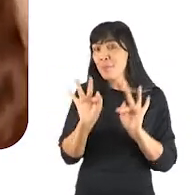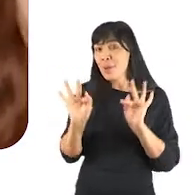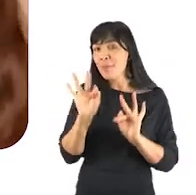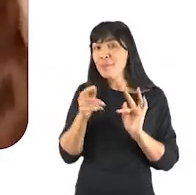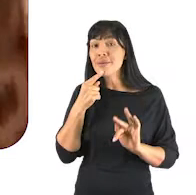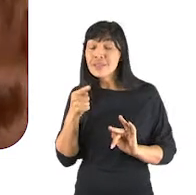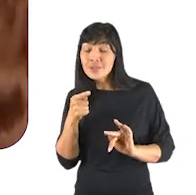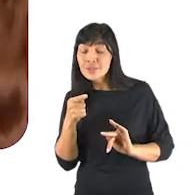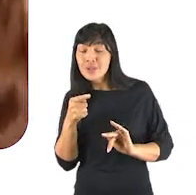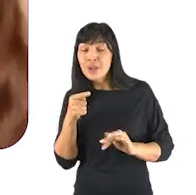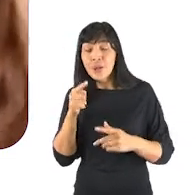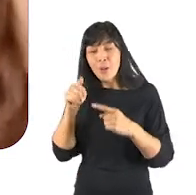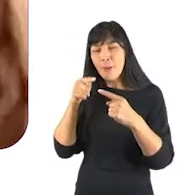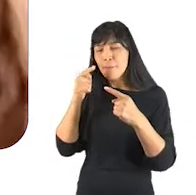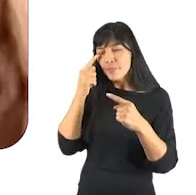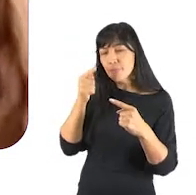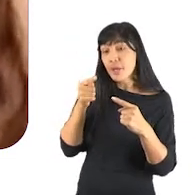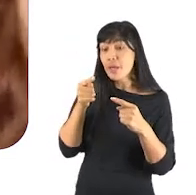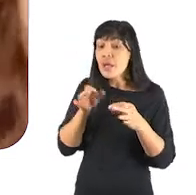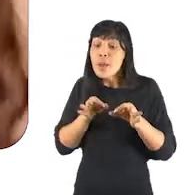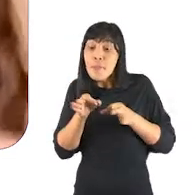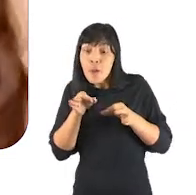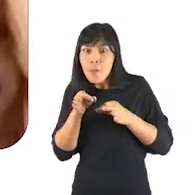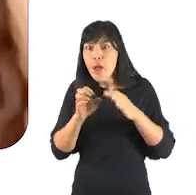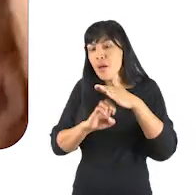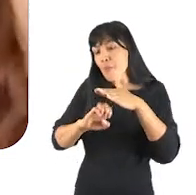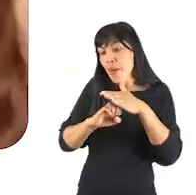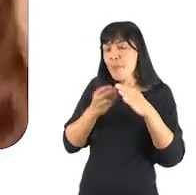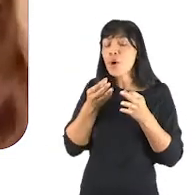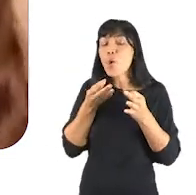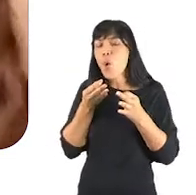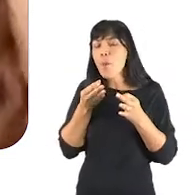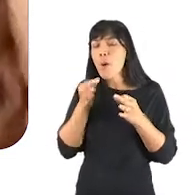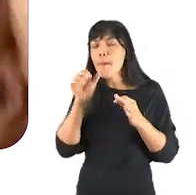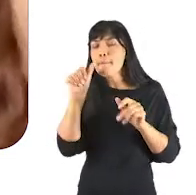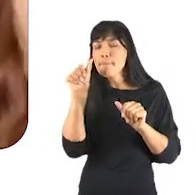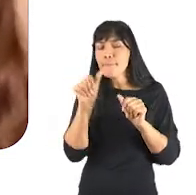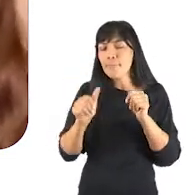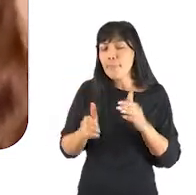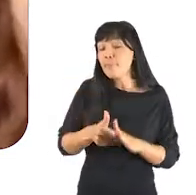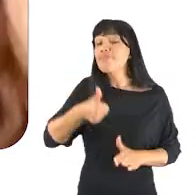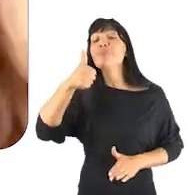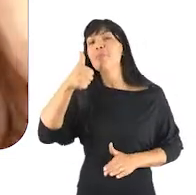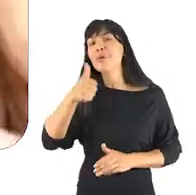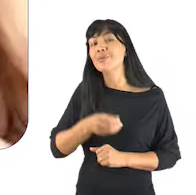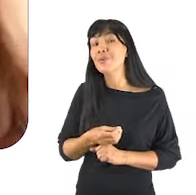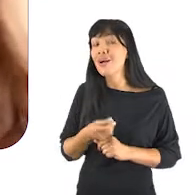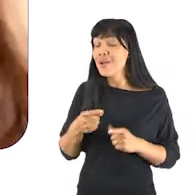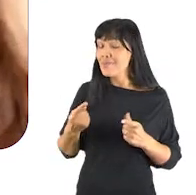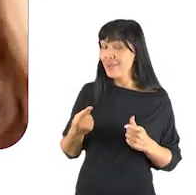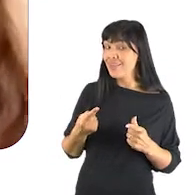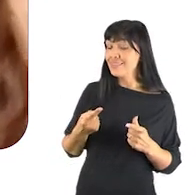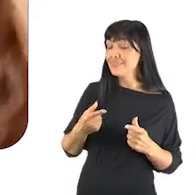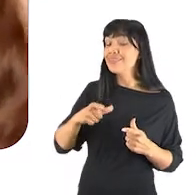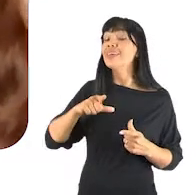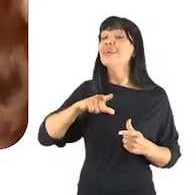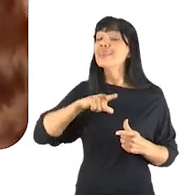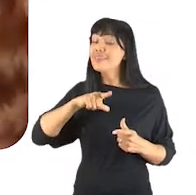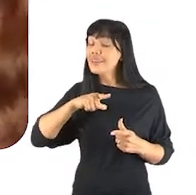de vista mais organizacional, da empresa, como melhorar a performance, tudo isso, só que ela está